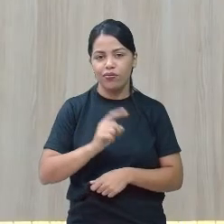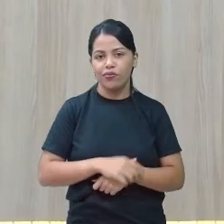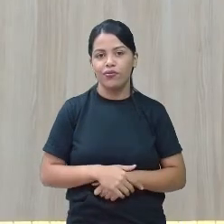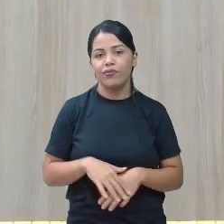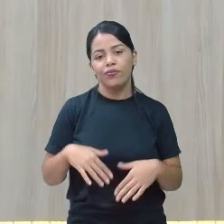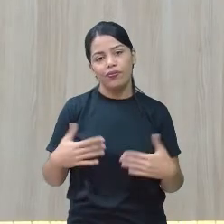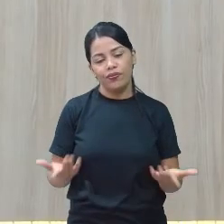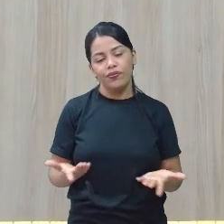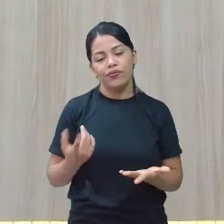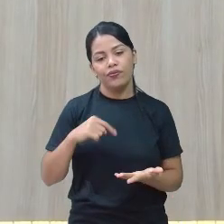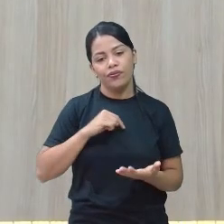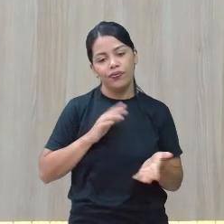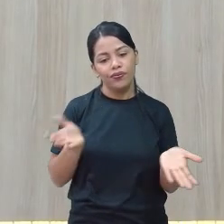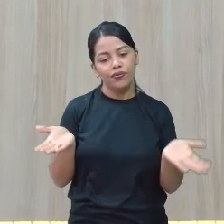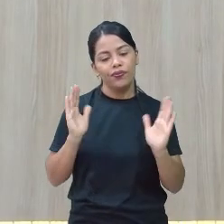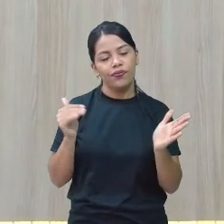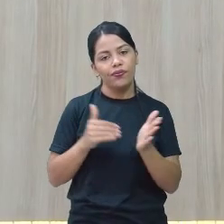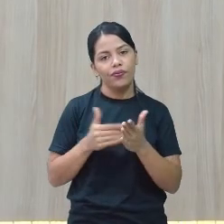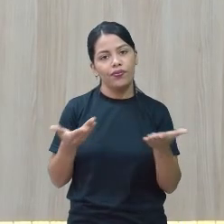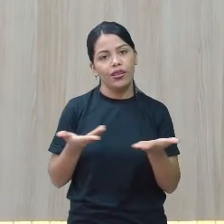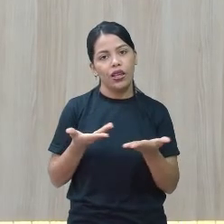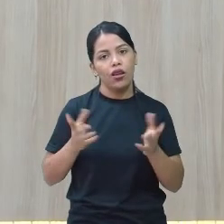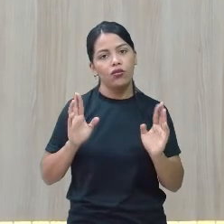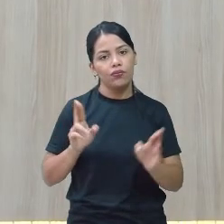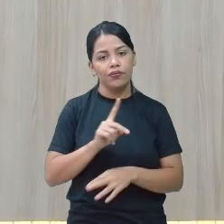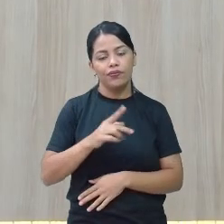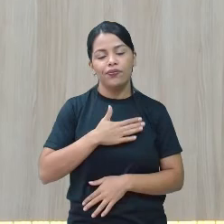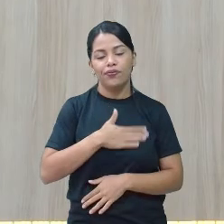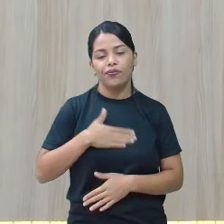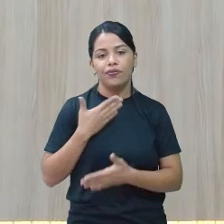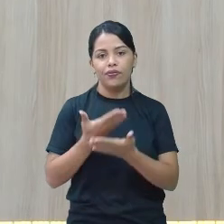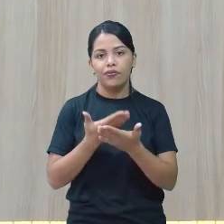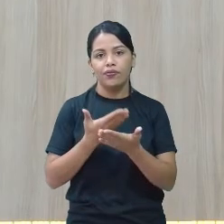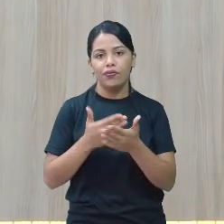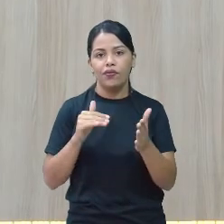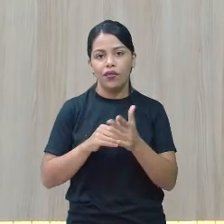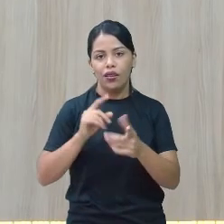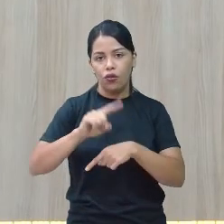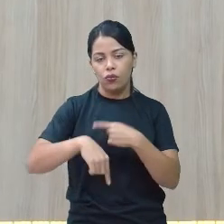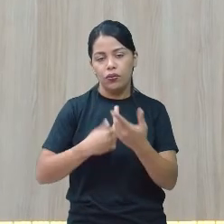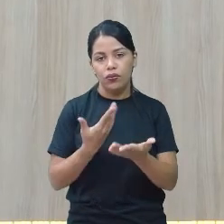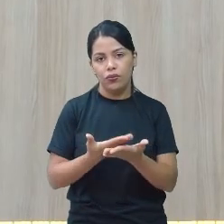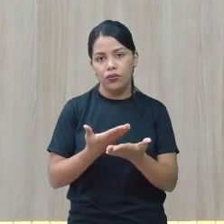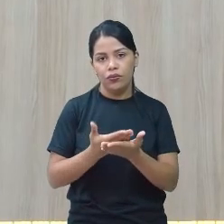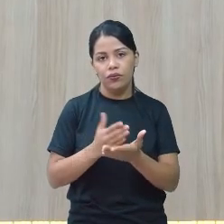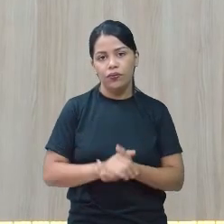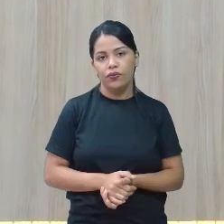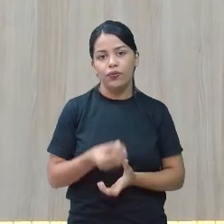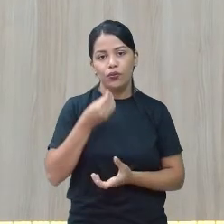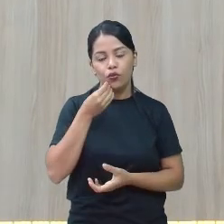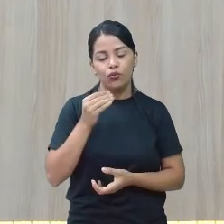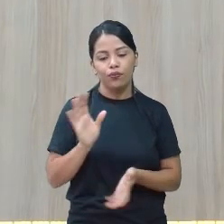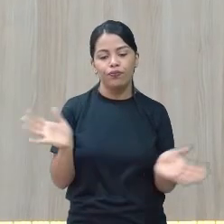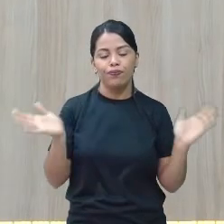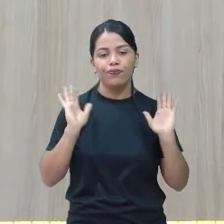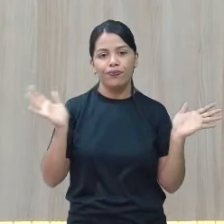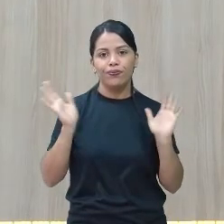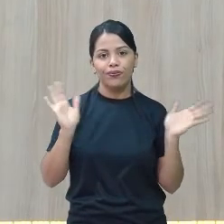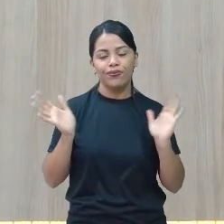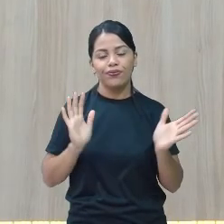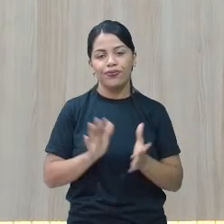É isso, gente. A gente se despede por aqui. Espero que vocês tenham gostado da aula e até a próxima aula. Cheiro. Tchau, tchau.